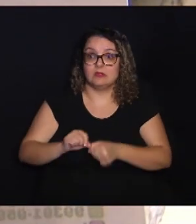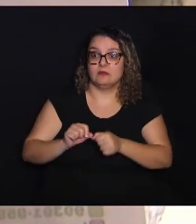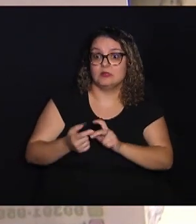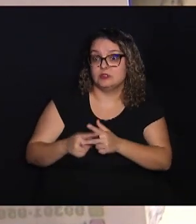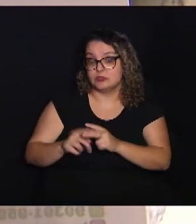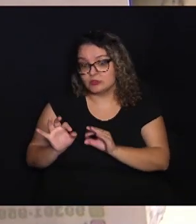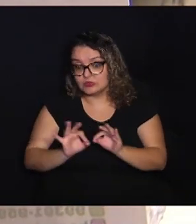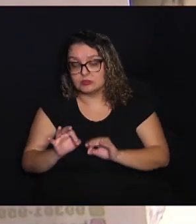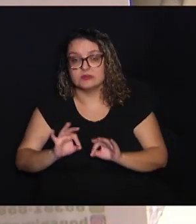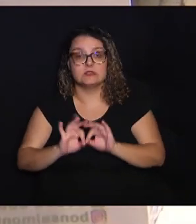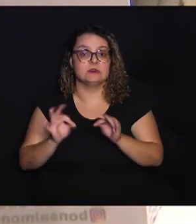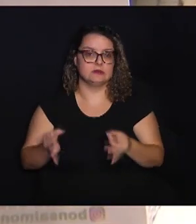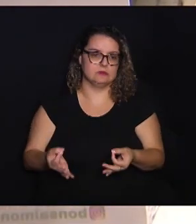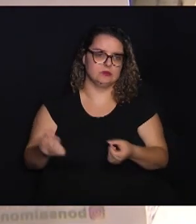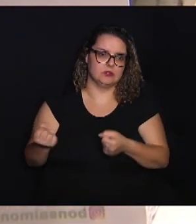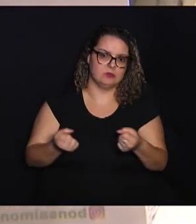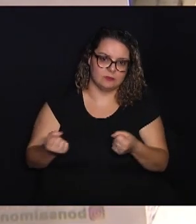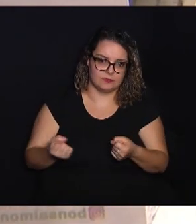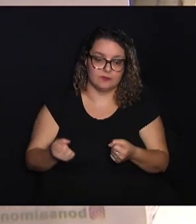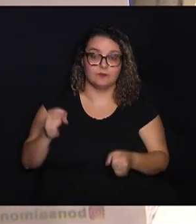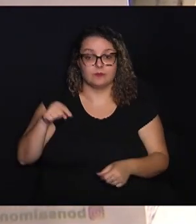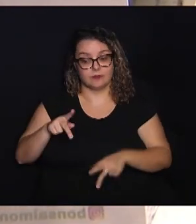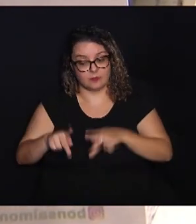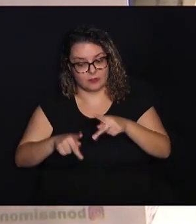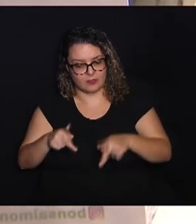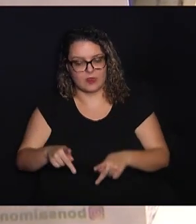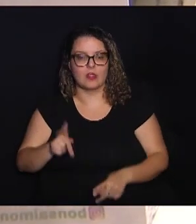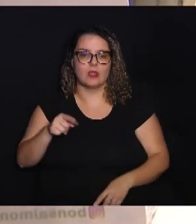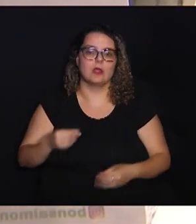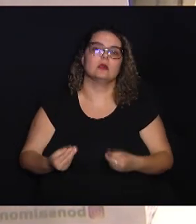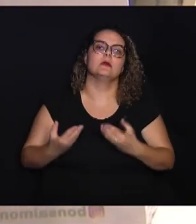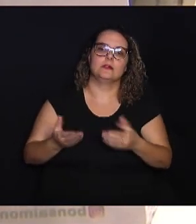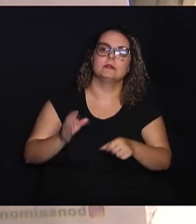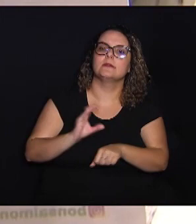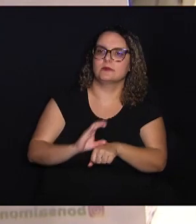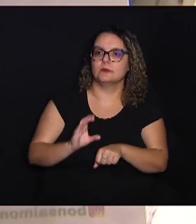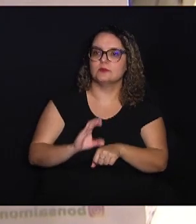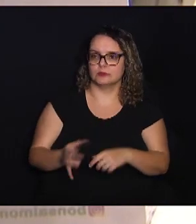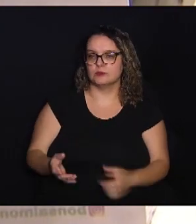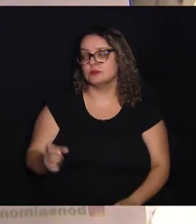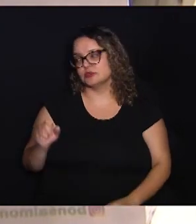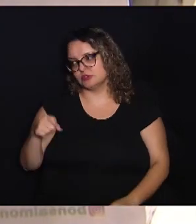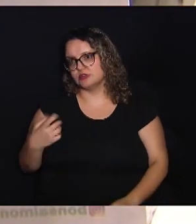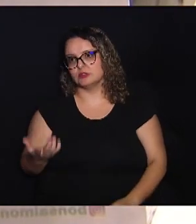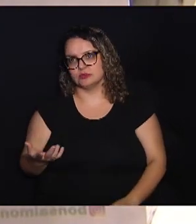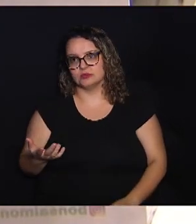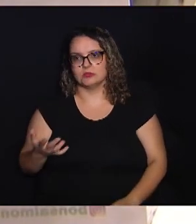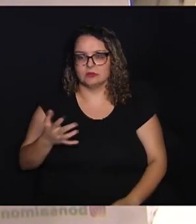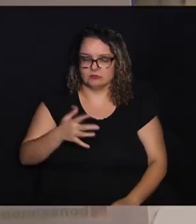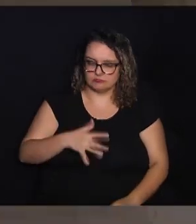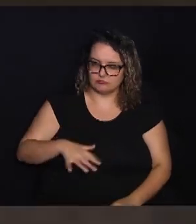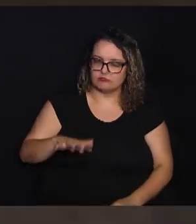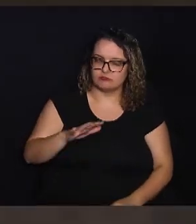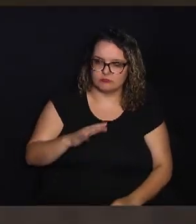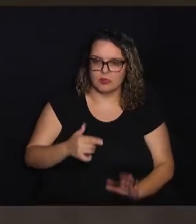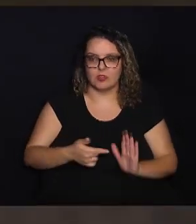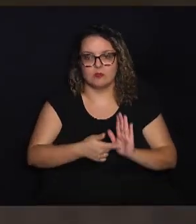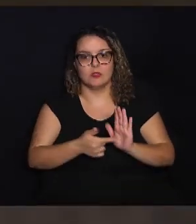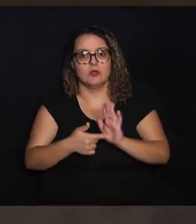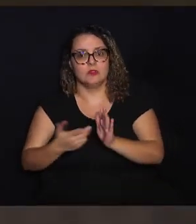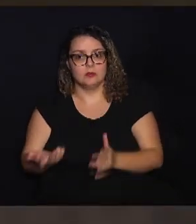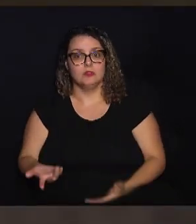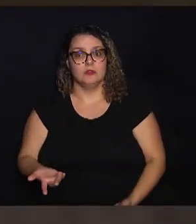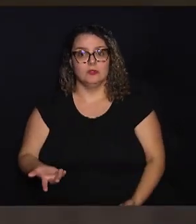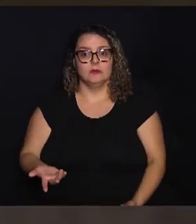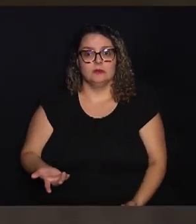manutenção simples no carro. Para esse público, aí a gente oferece o curso. Sim. Então, o mercado ele foi sinalizando para mim, pô,